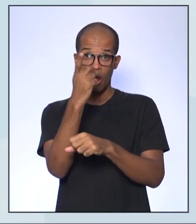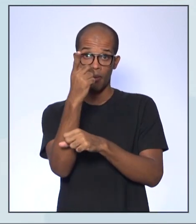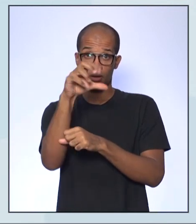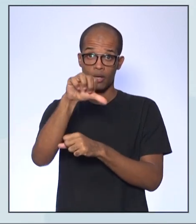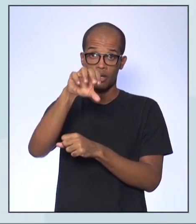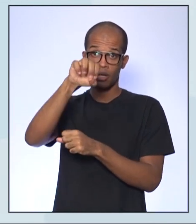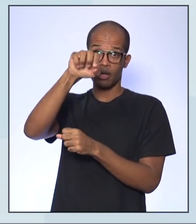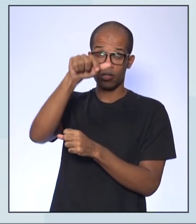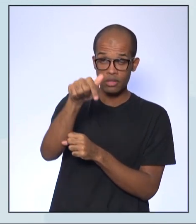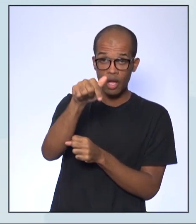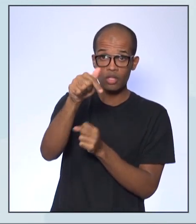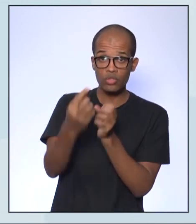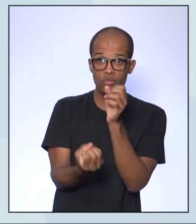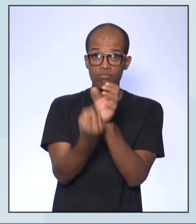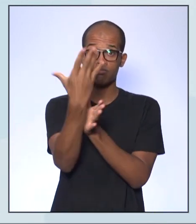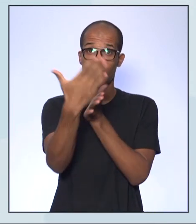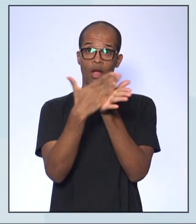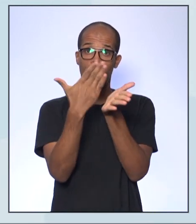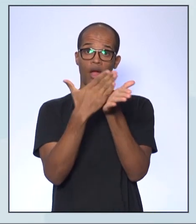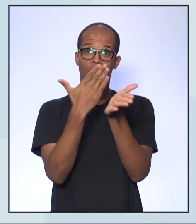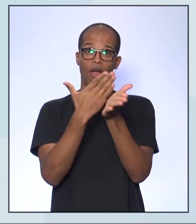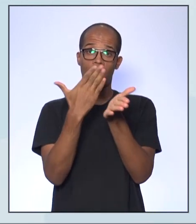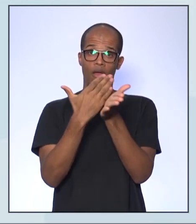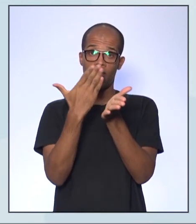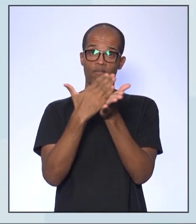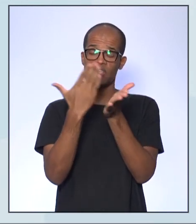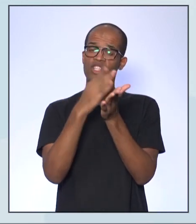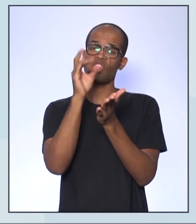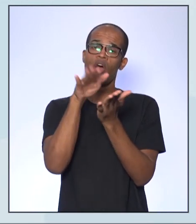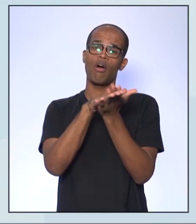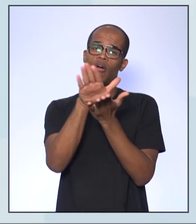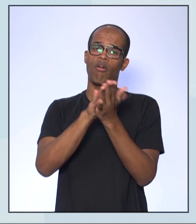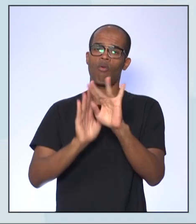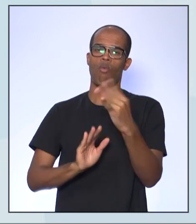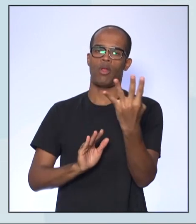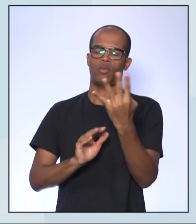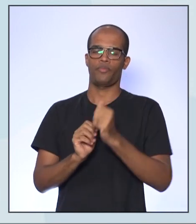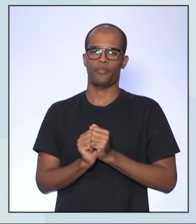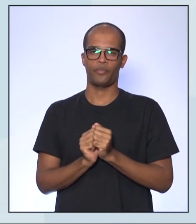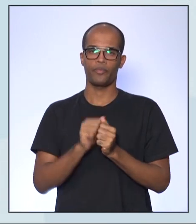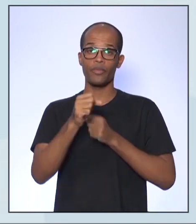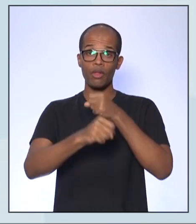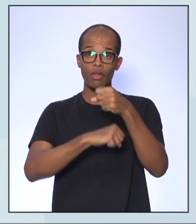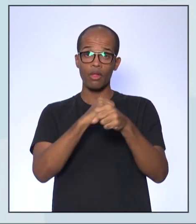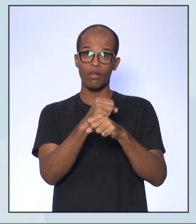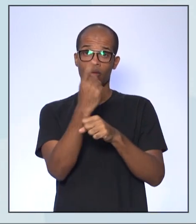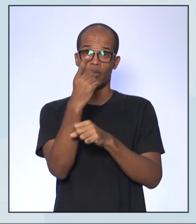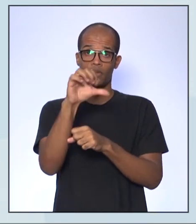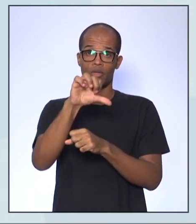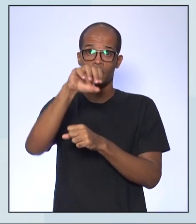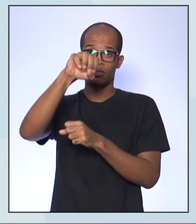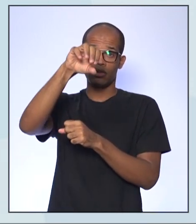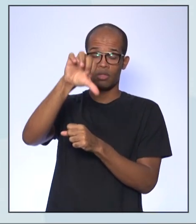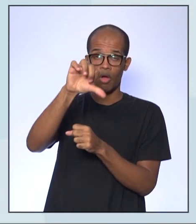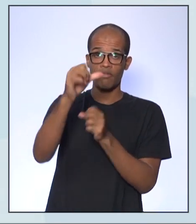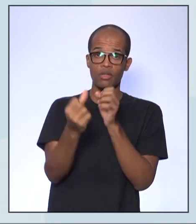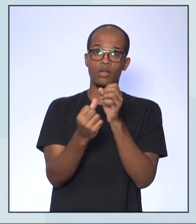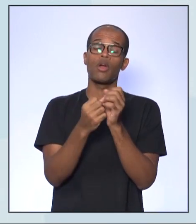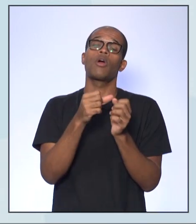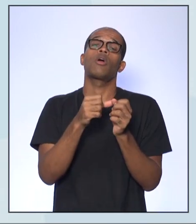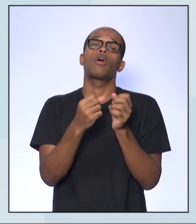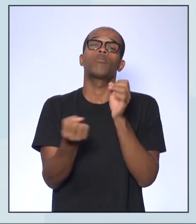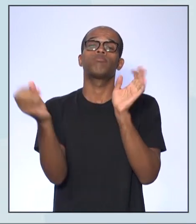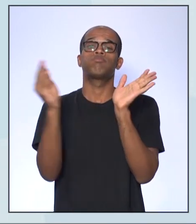Floreal, que teve apenas 4 edições. Em 1909, publicou o romance Recordações do Escrivão